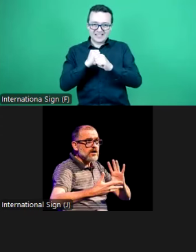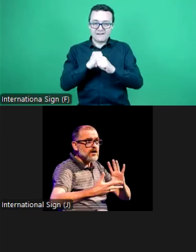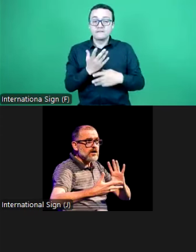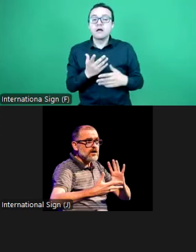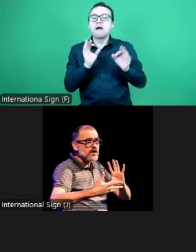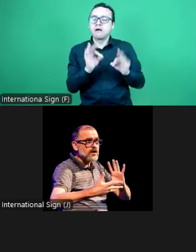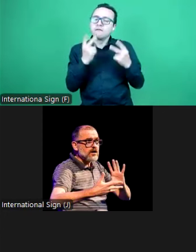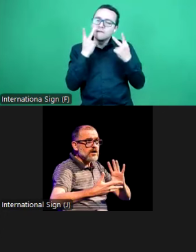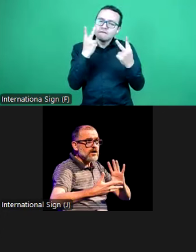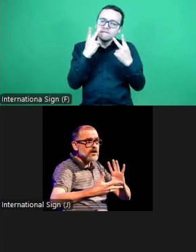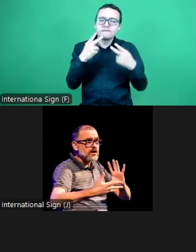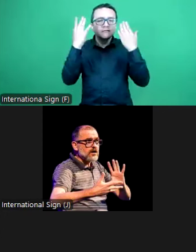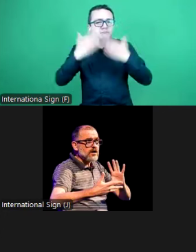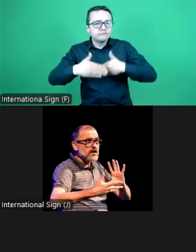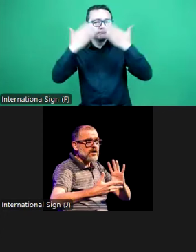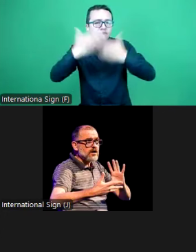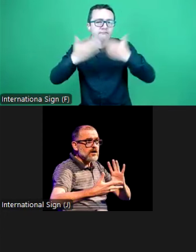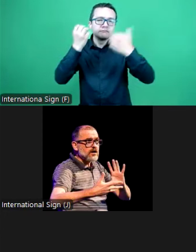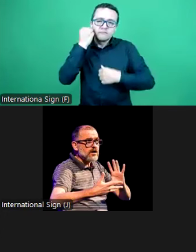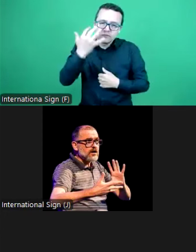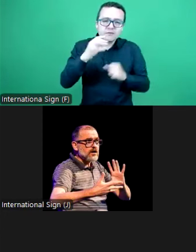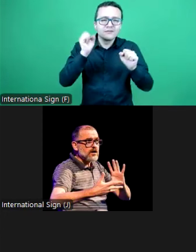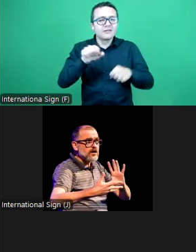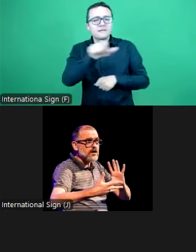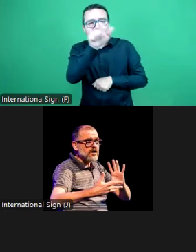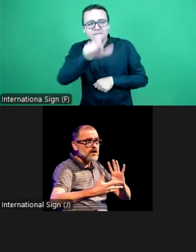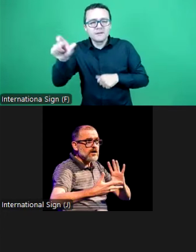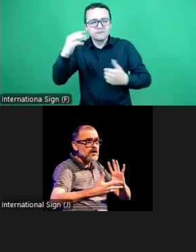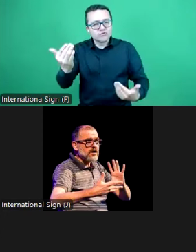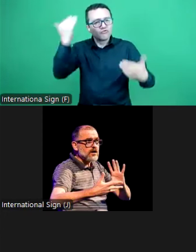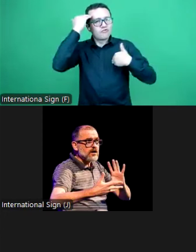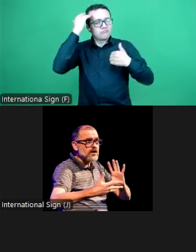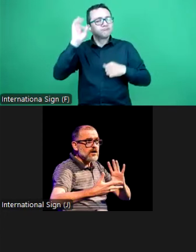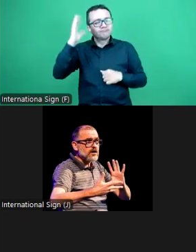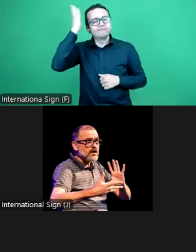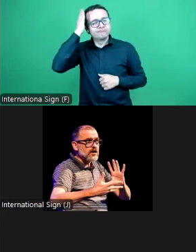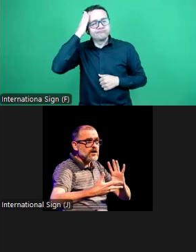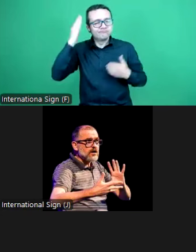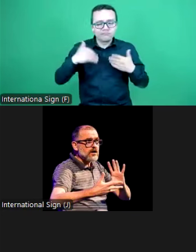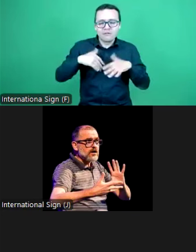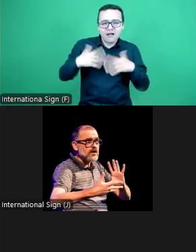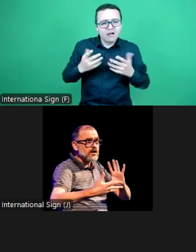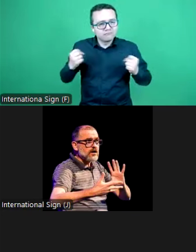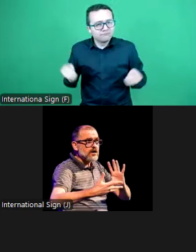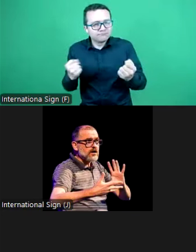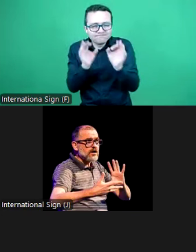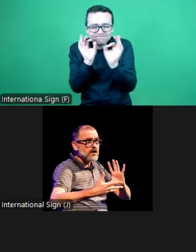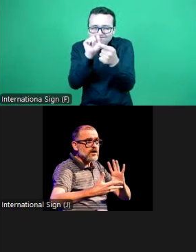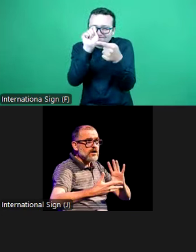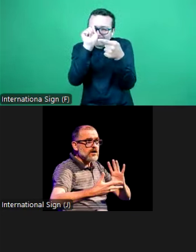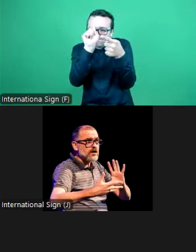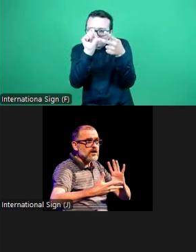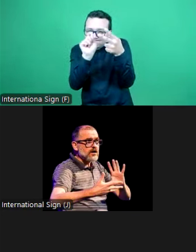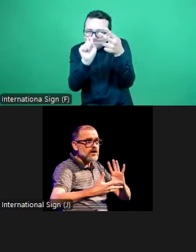do Dia de Segurança do Paciente. Uma delas é estabelecer a consciência, ações sobre